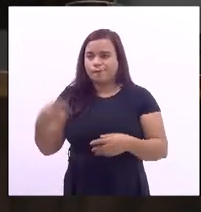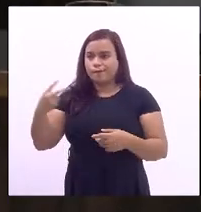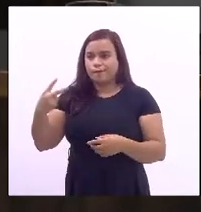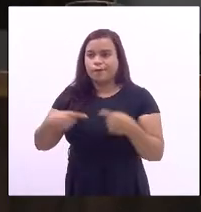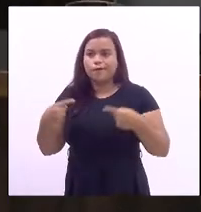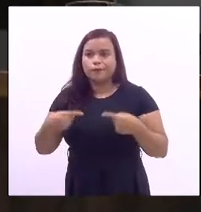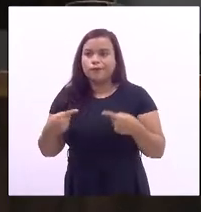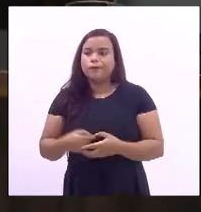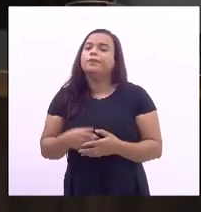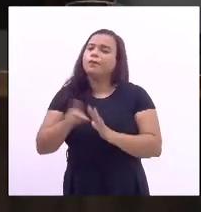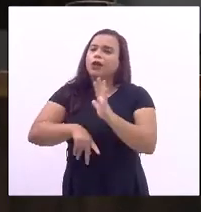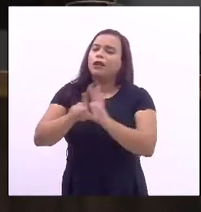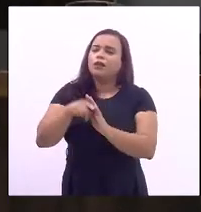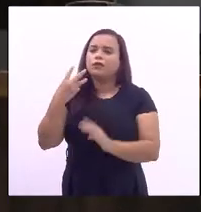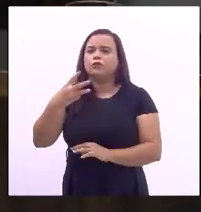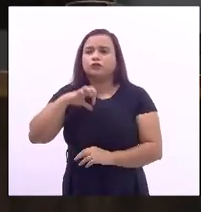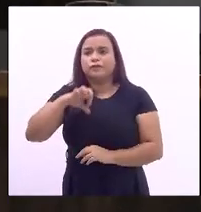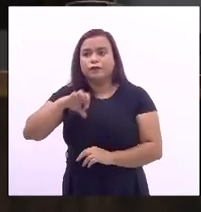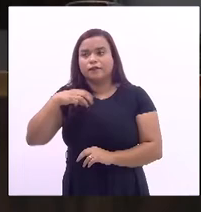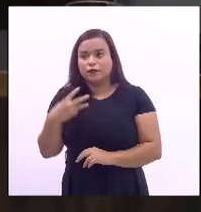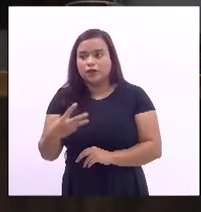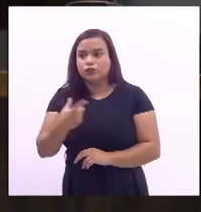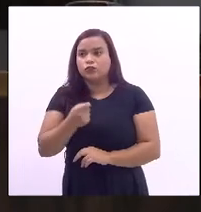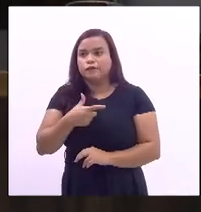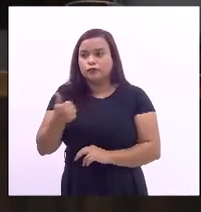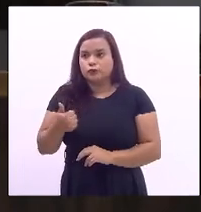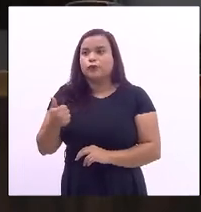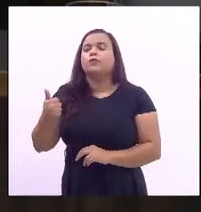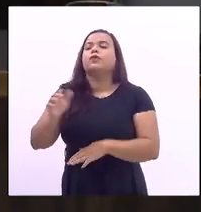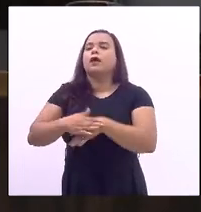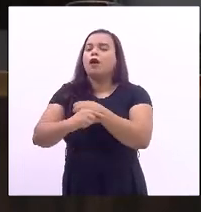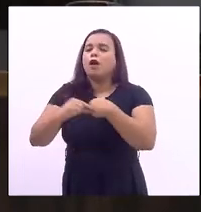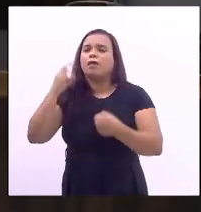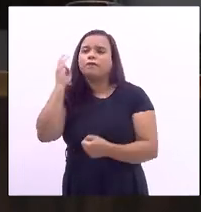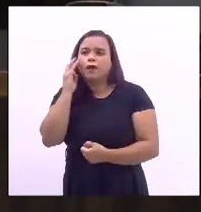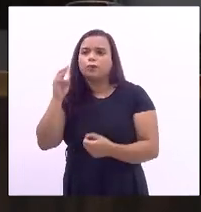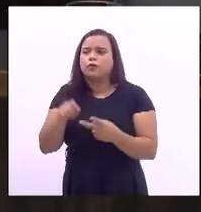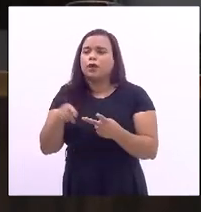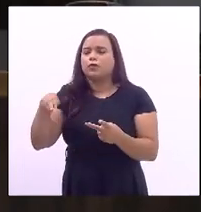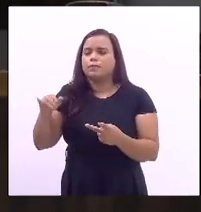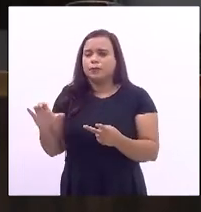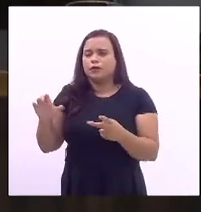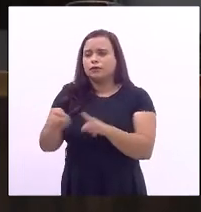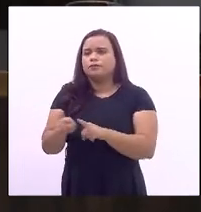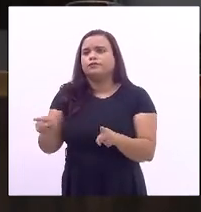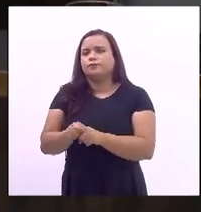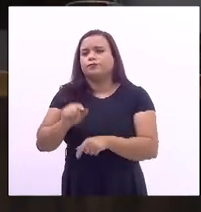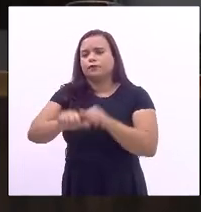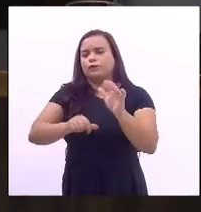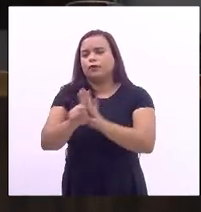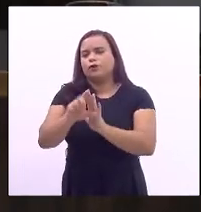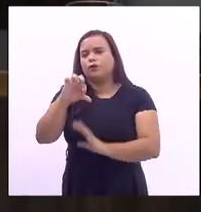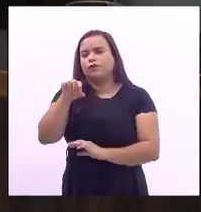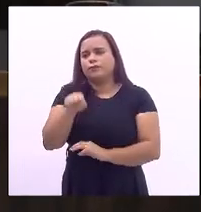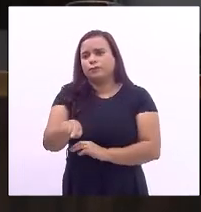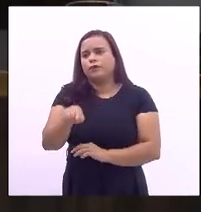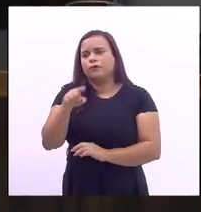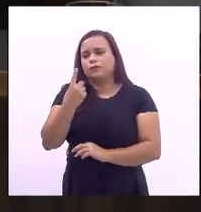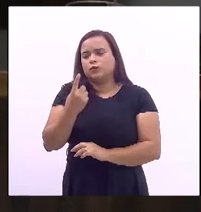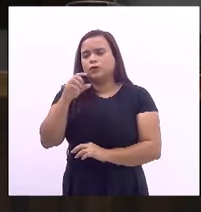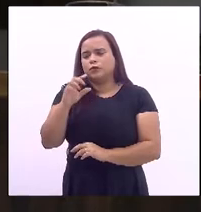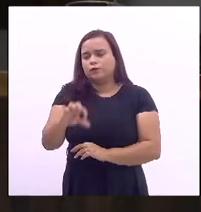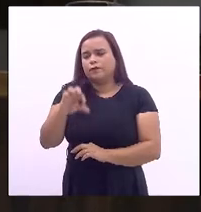segunda discussão projeto de lei 3993 de 21 de autoria dos deputados waldeck carneiro e Carlos minc que altera lei 9195